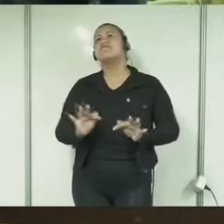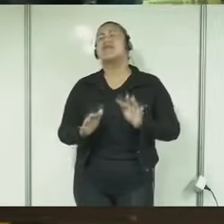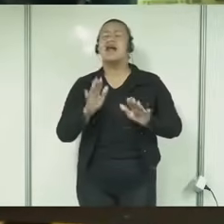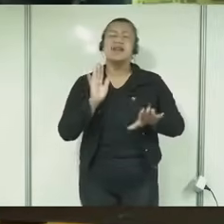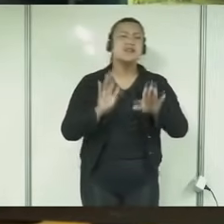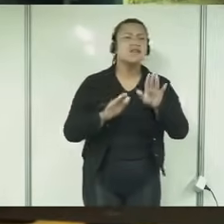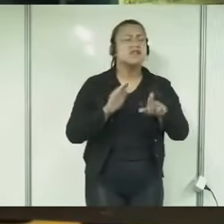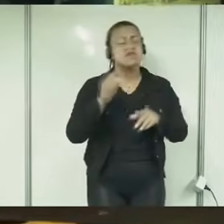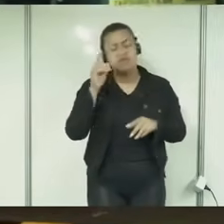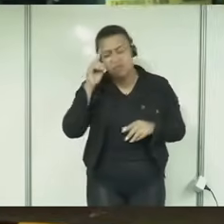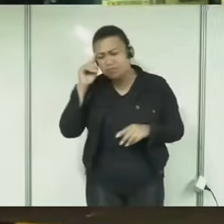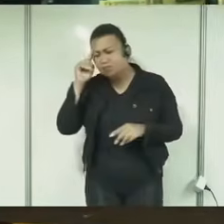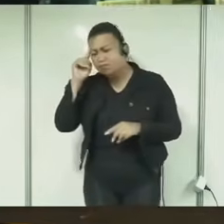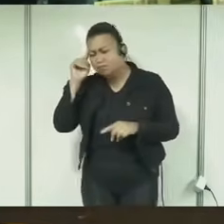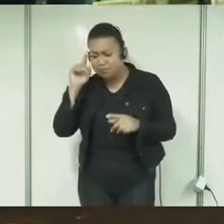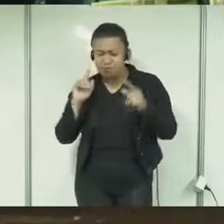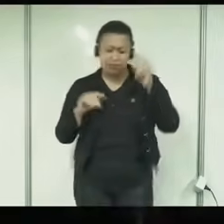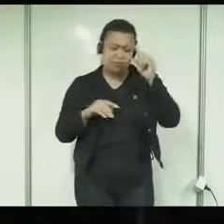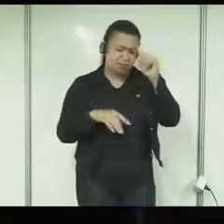incerteza.